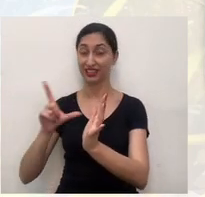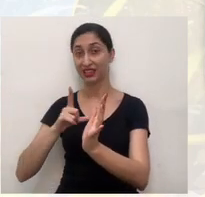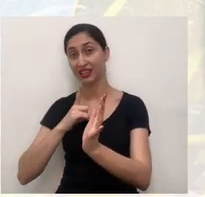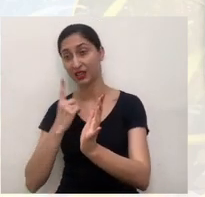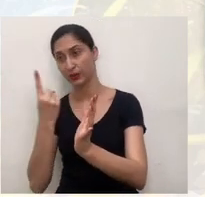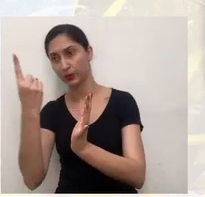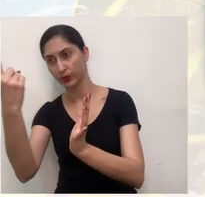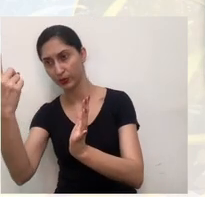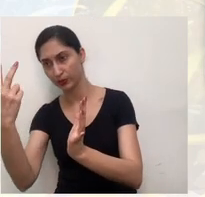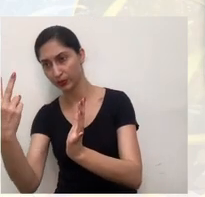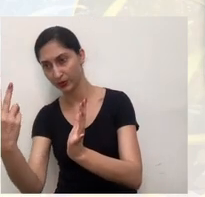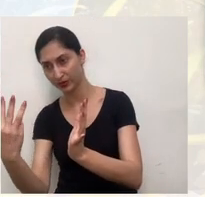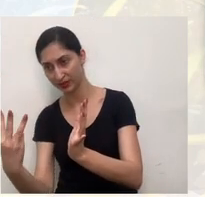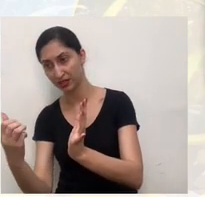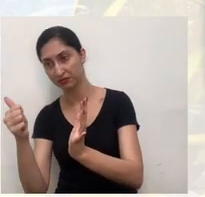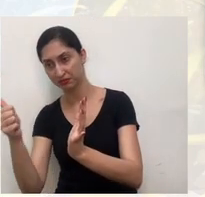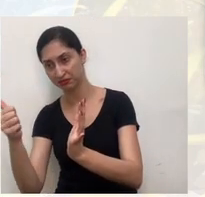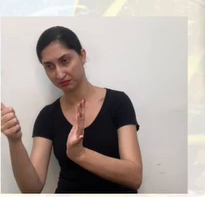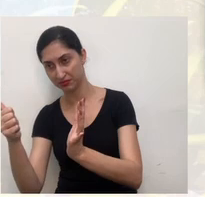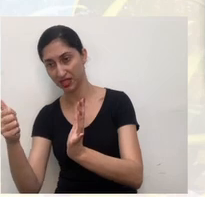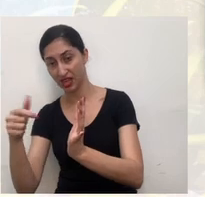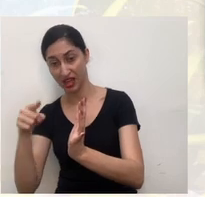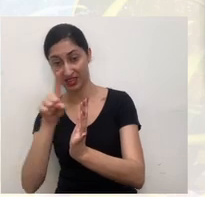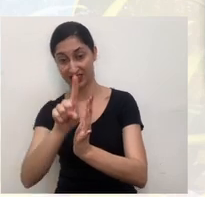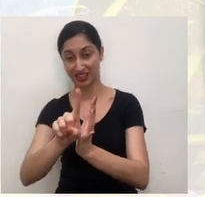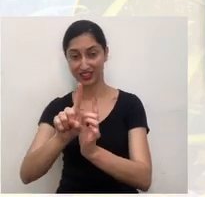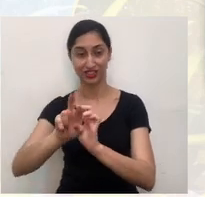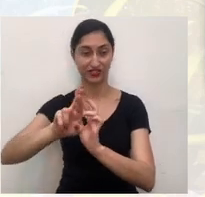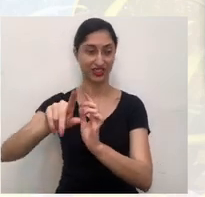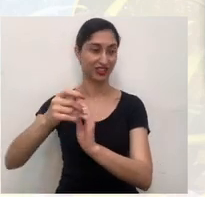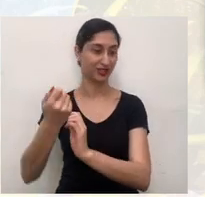contrariar todos os critérios do teu sistema. Então,